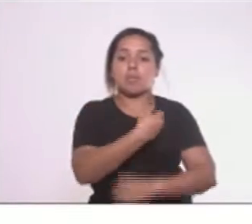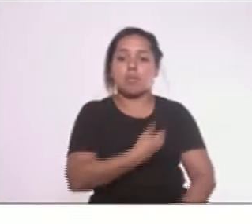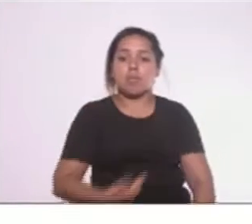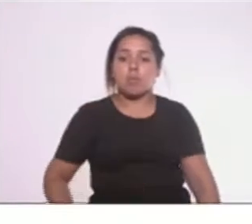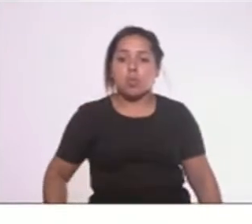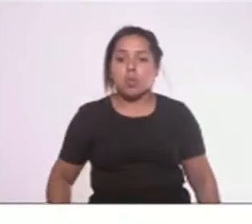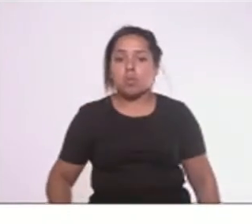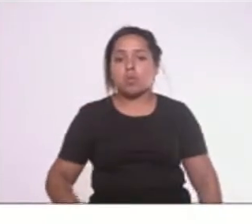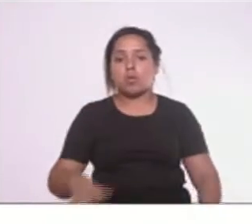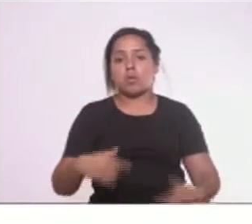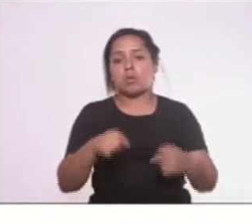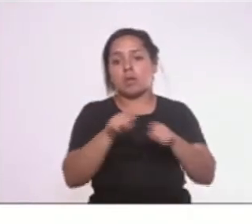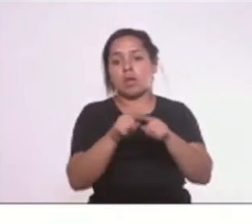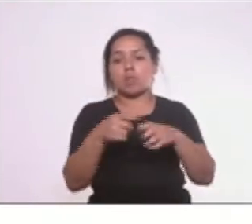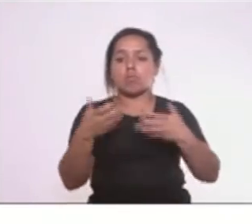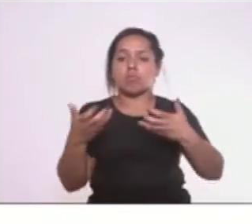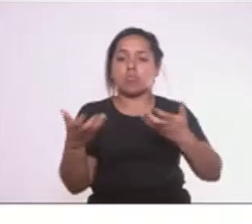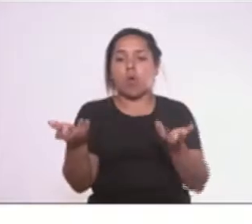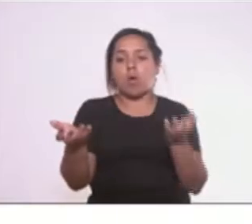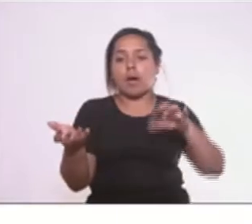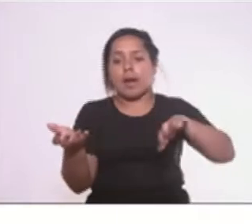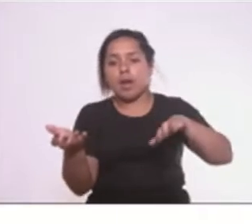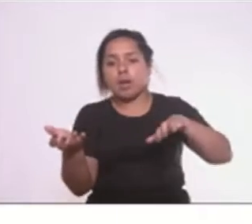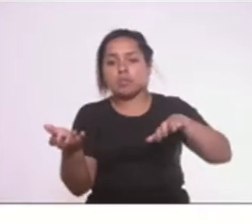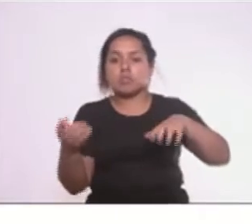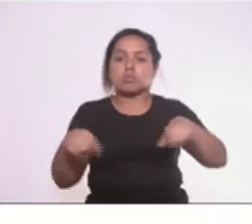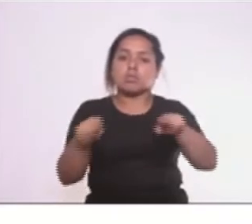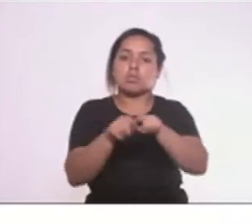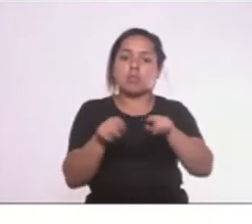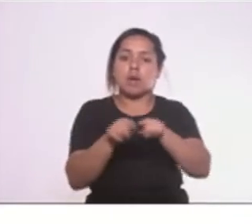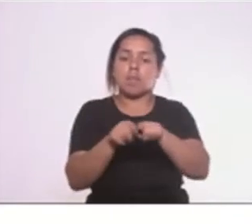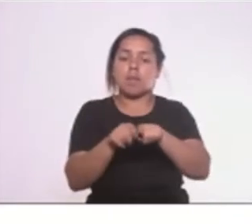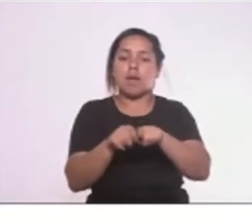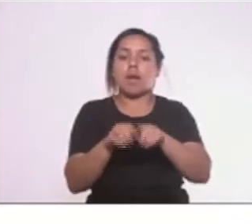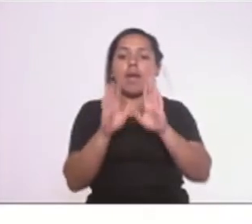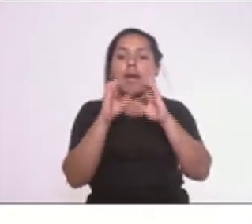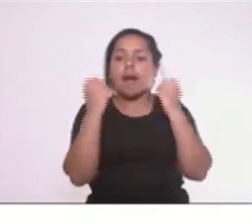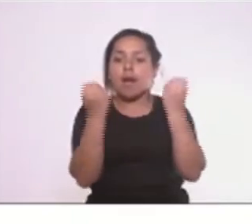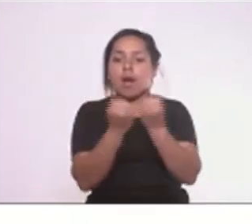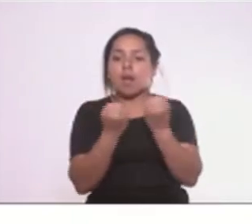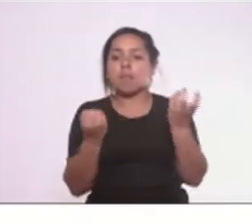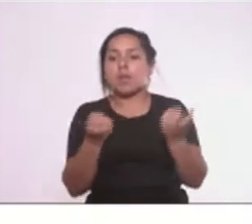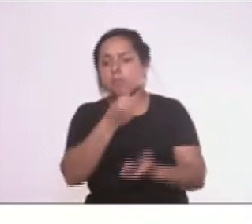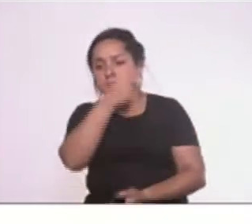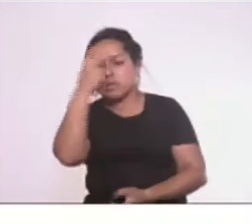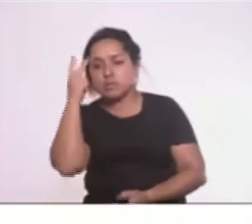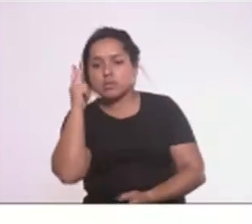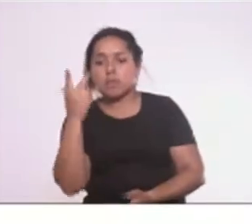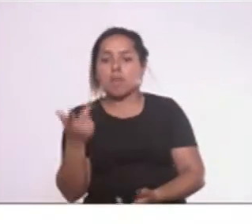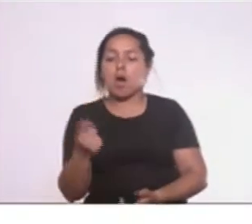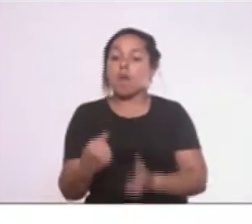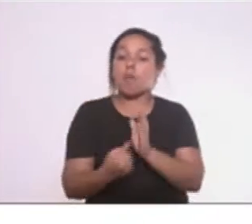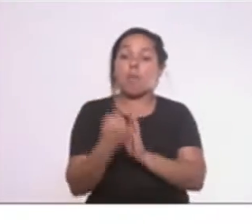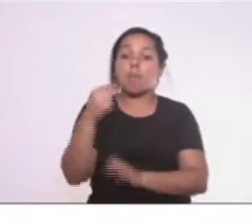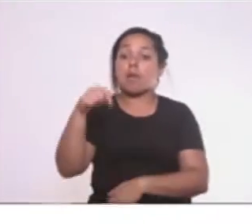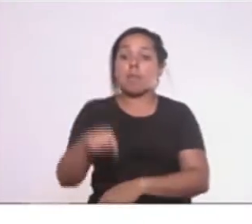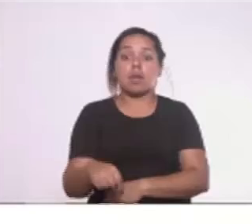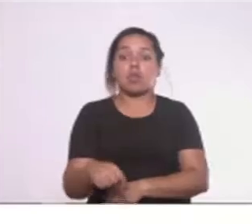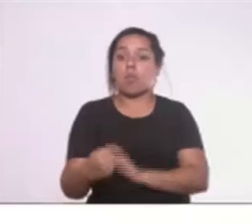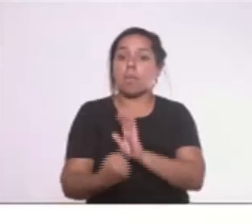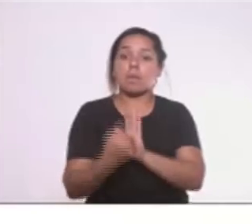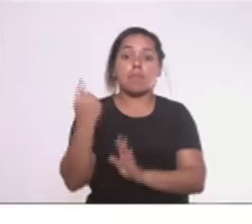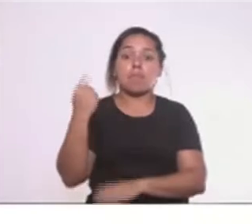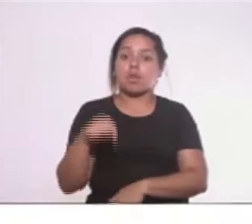passando pelas outras Assembleias Legislativas, pela Câmara Distrital e pelas câmaras municipais. Este foi o primeiro parlamento no Brasil